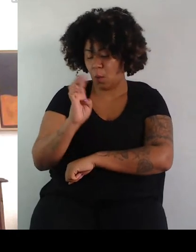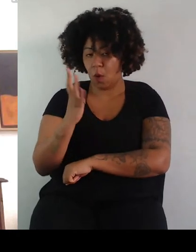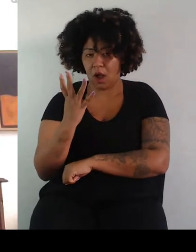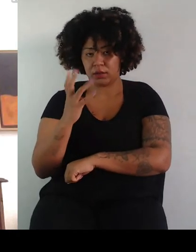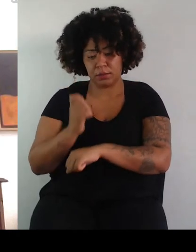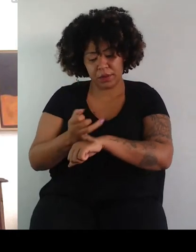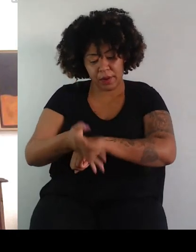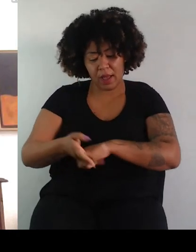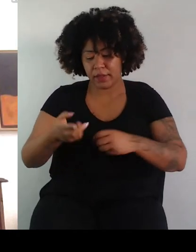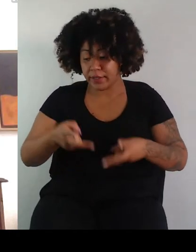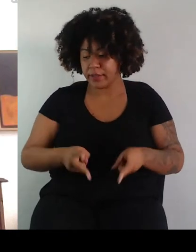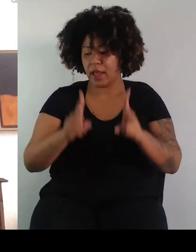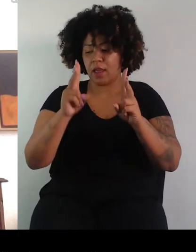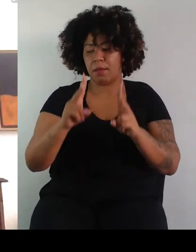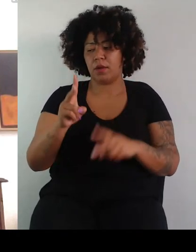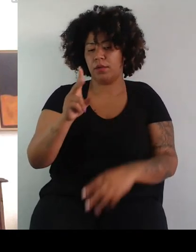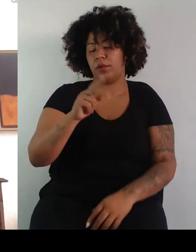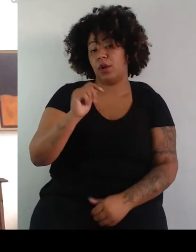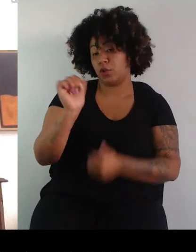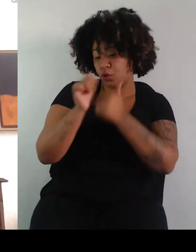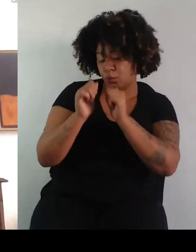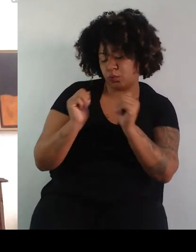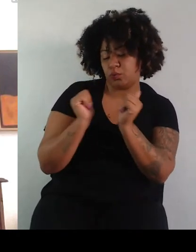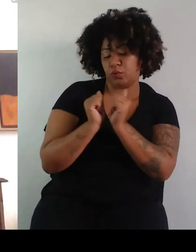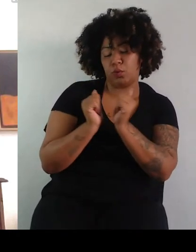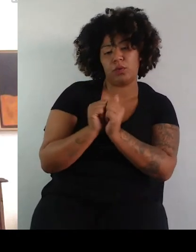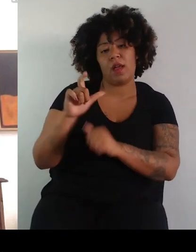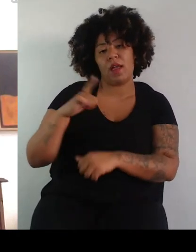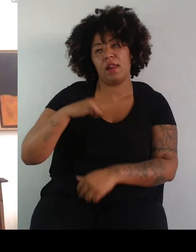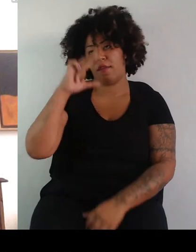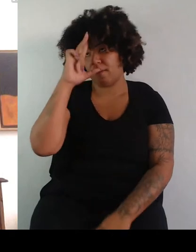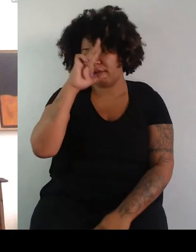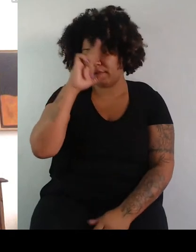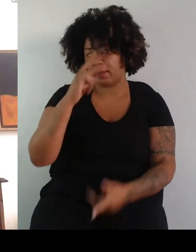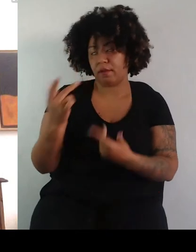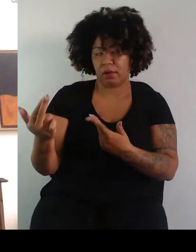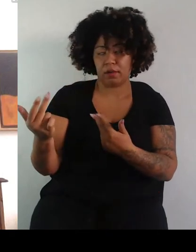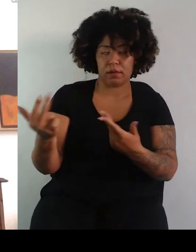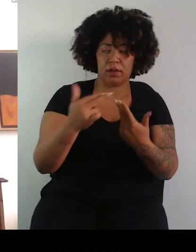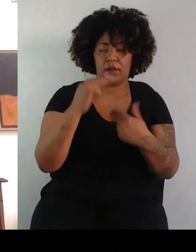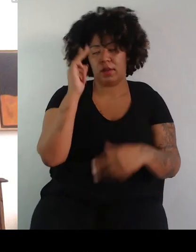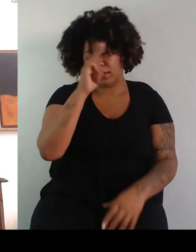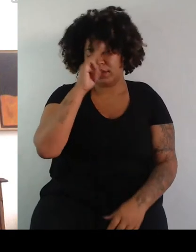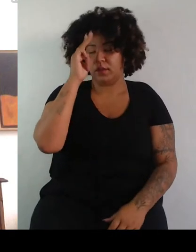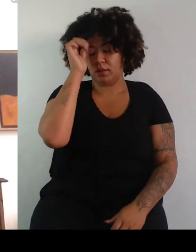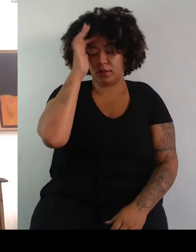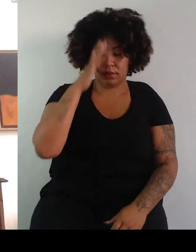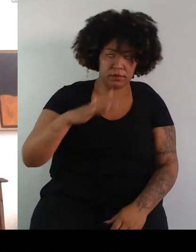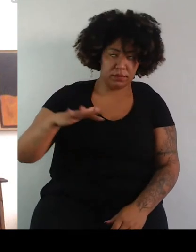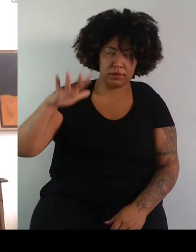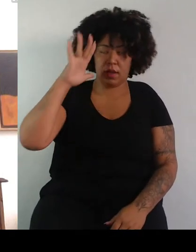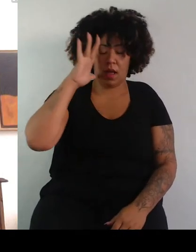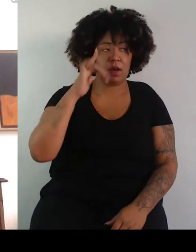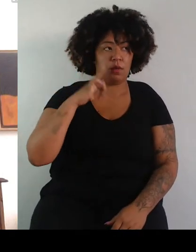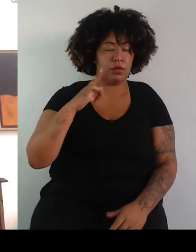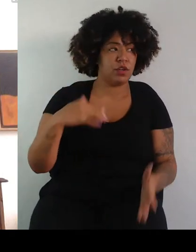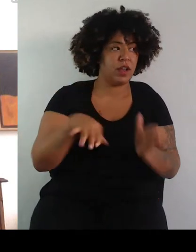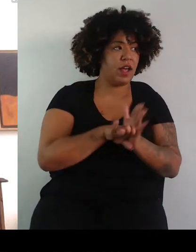histórias o tempo todas as histórias ficavam girando na minha cabeça então quando eu ia para casa eu tomava nota